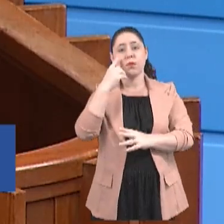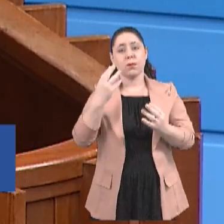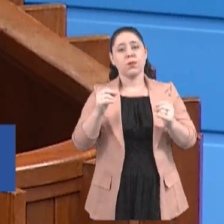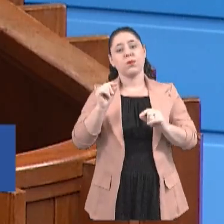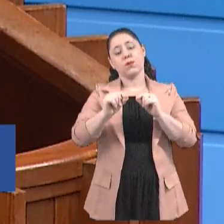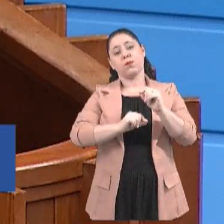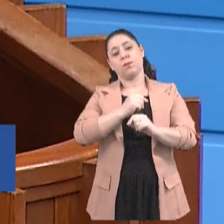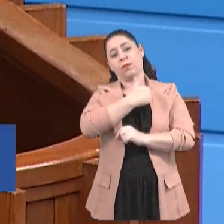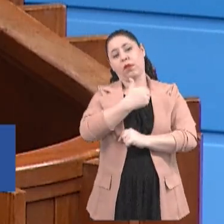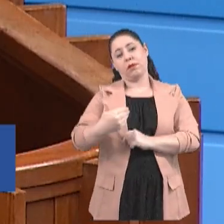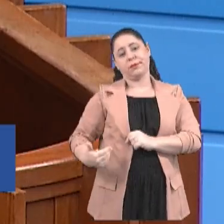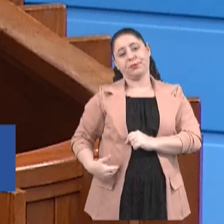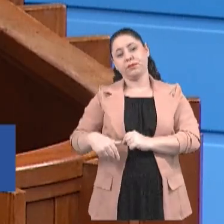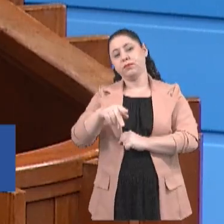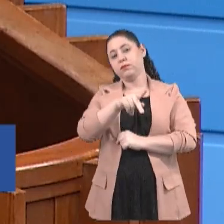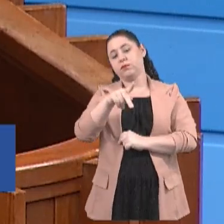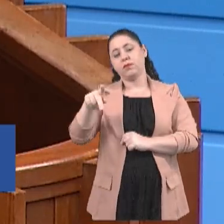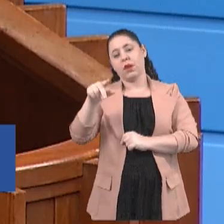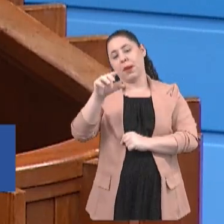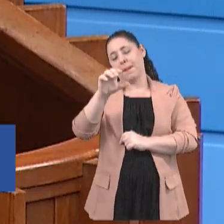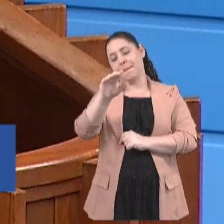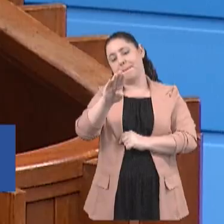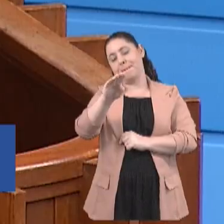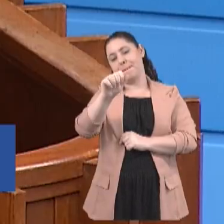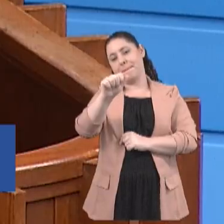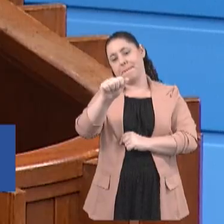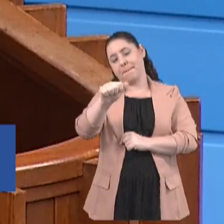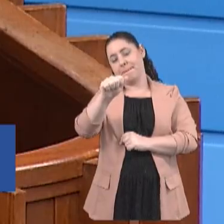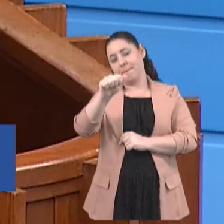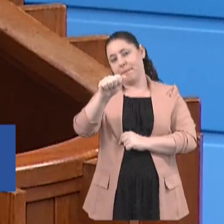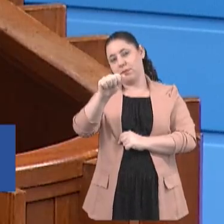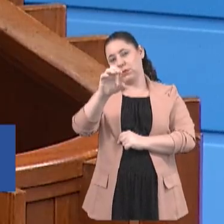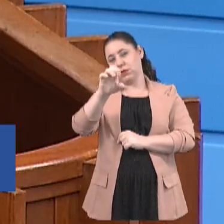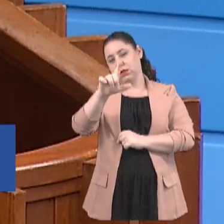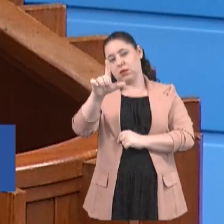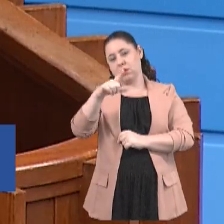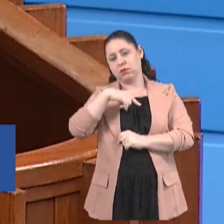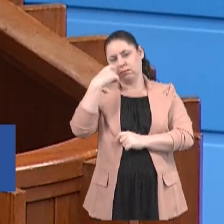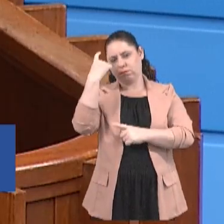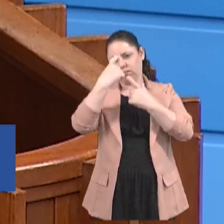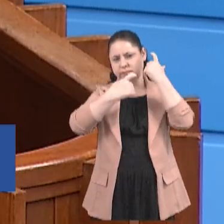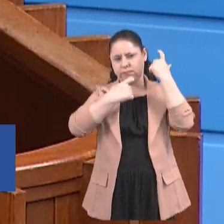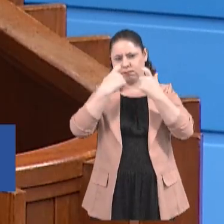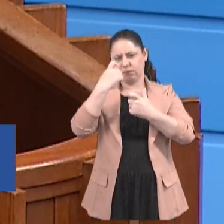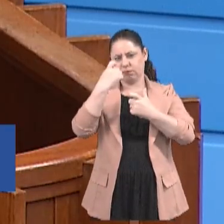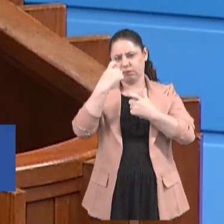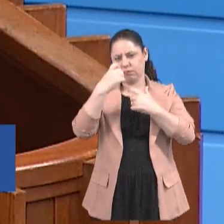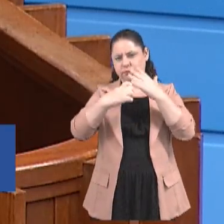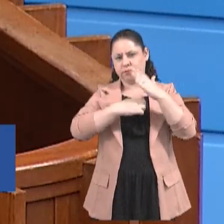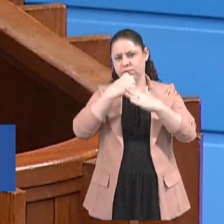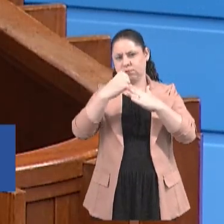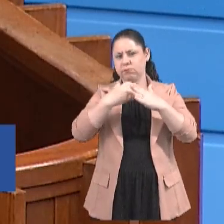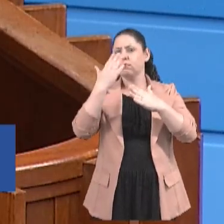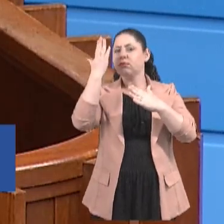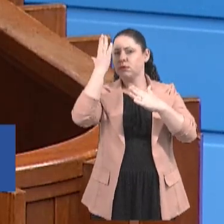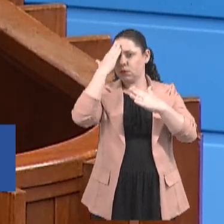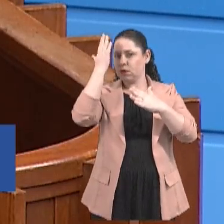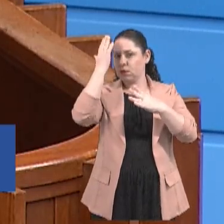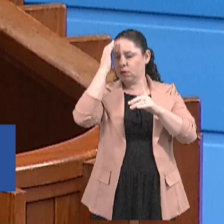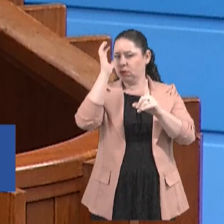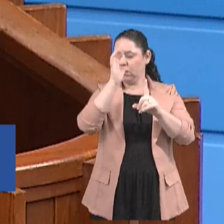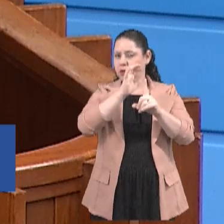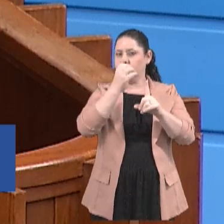isso do presidente da Bracel, a preocupação, deputado Paulo Duarte, que a empresa tem, sabendo que o impacto